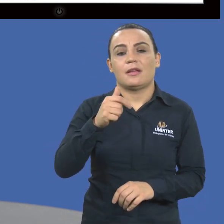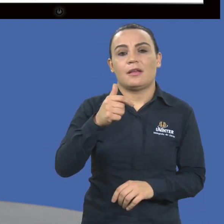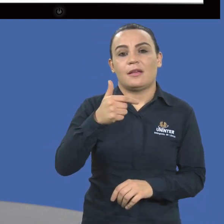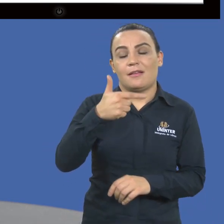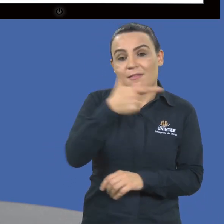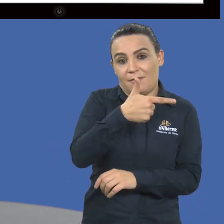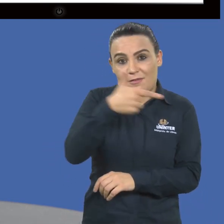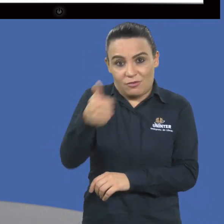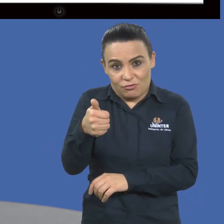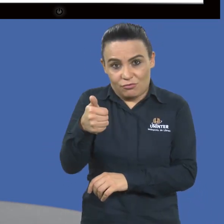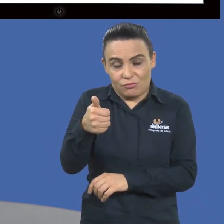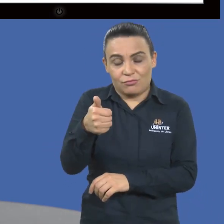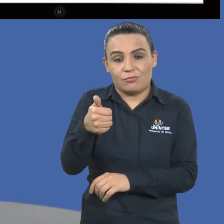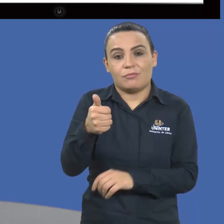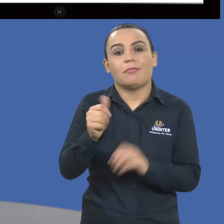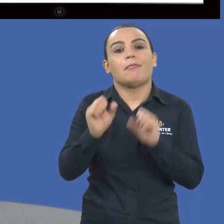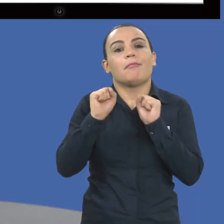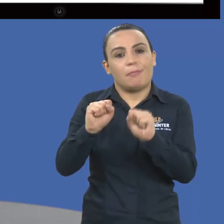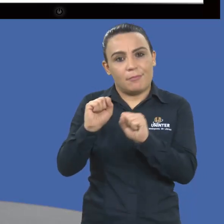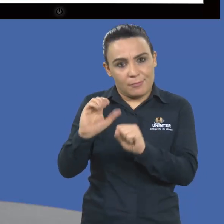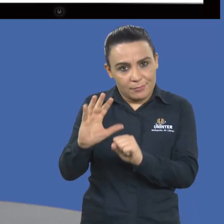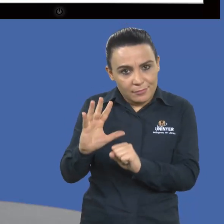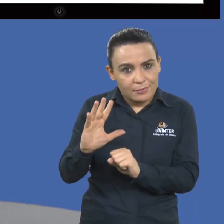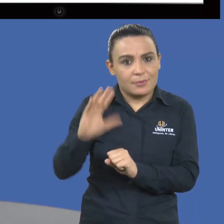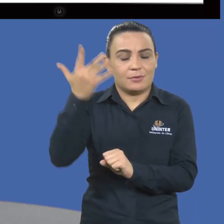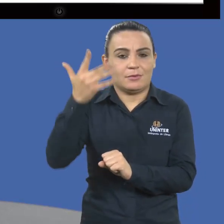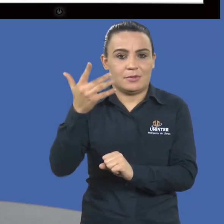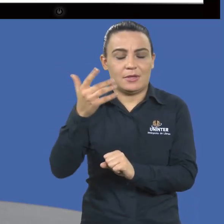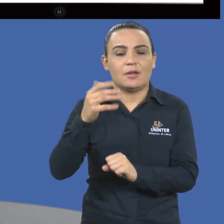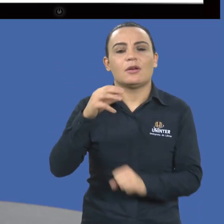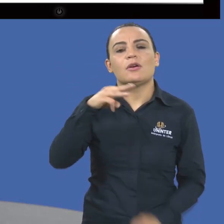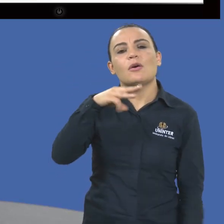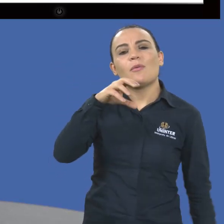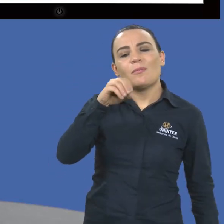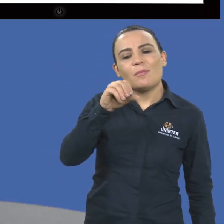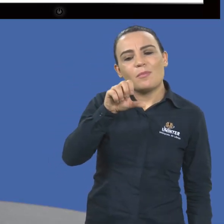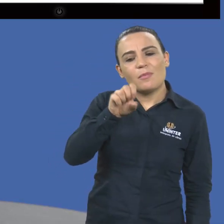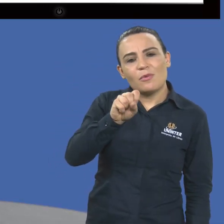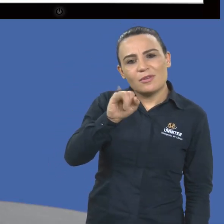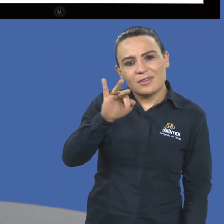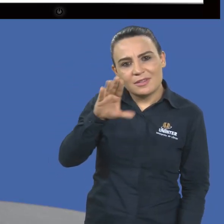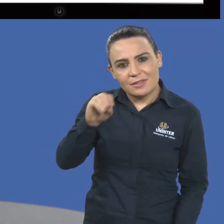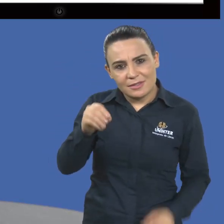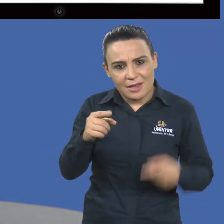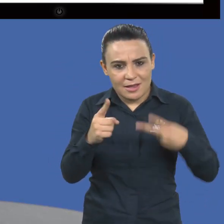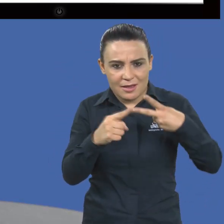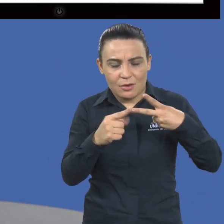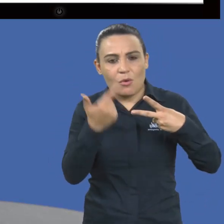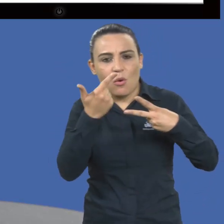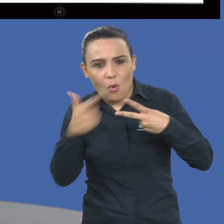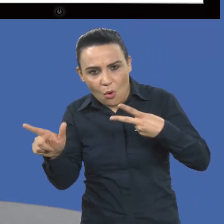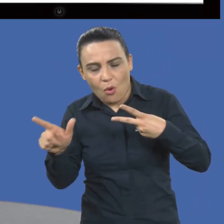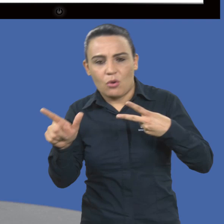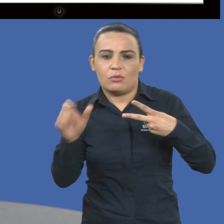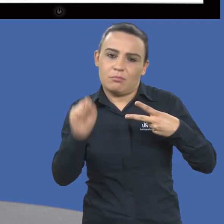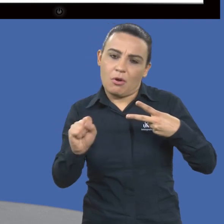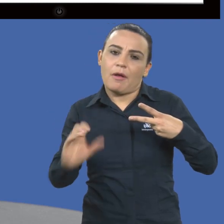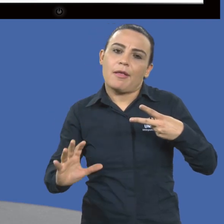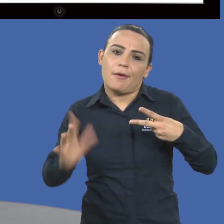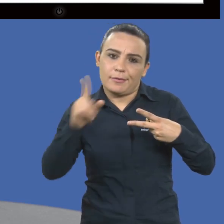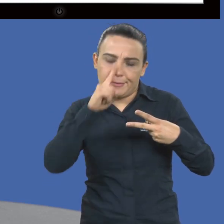cromossomo 21 tem um risco de acontecer de novo. O mosaico tem um outro risco e